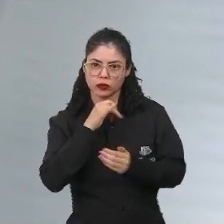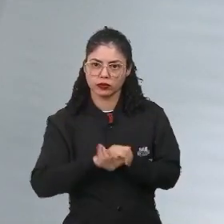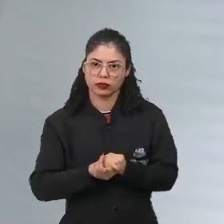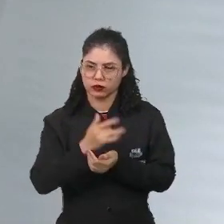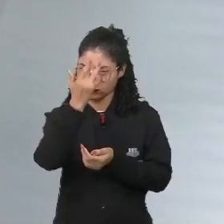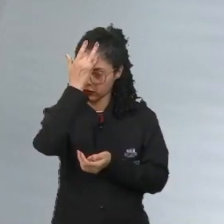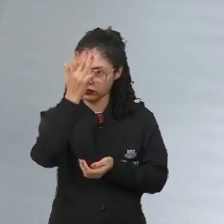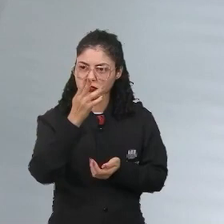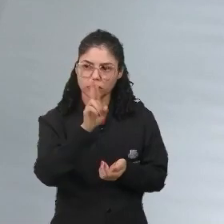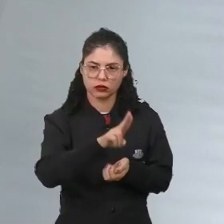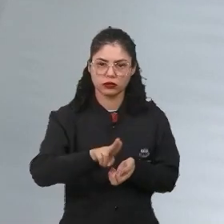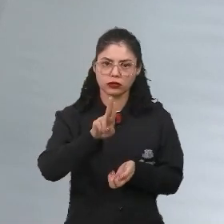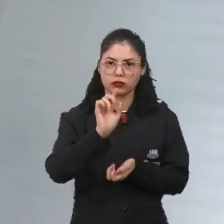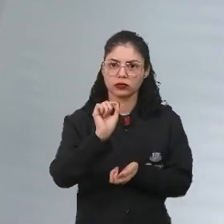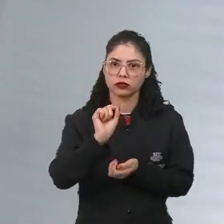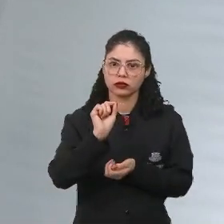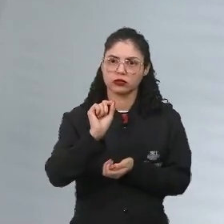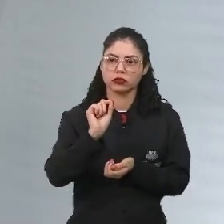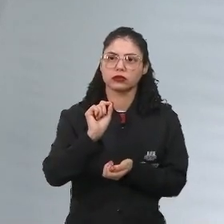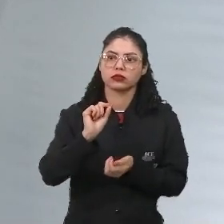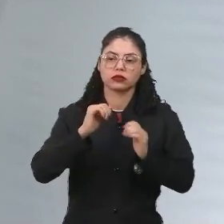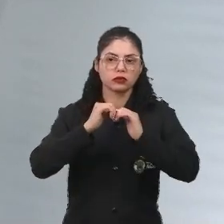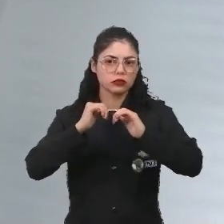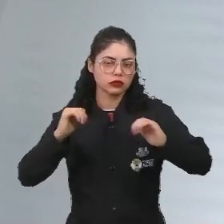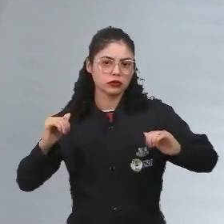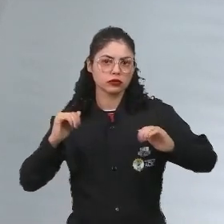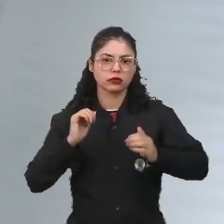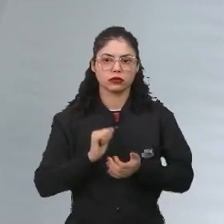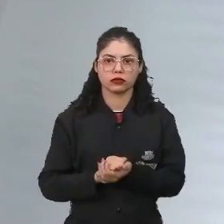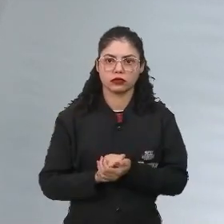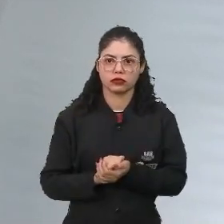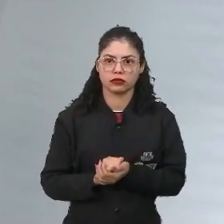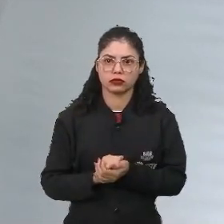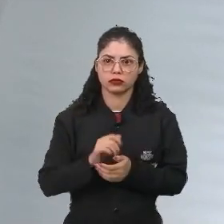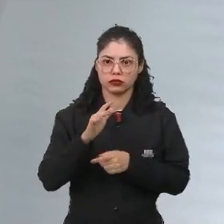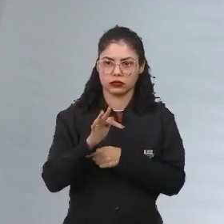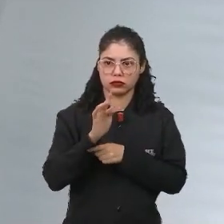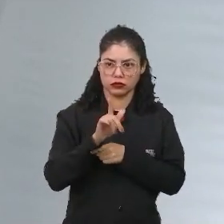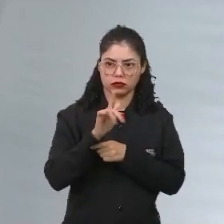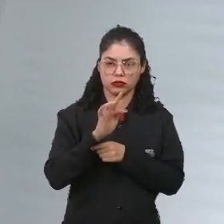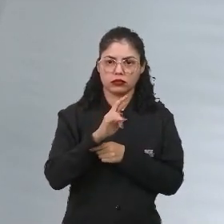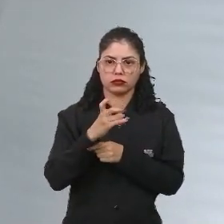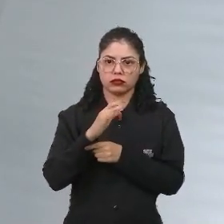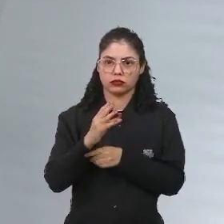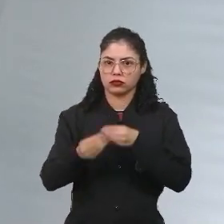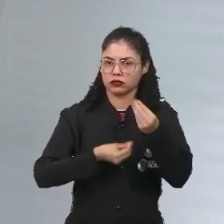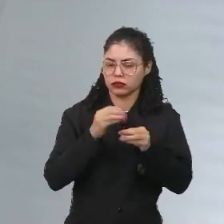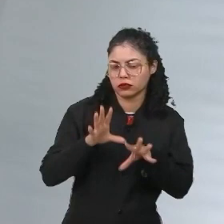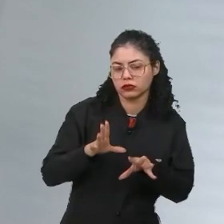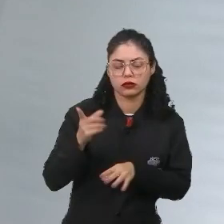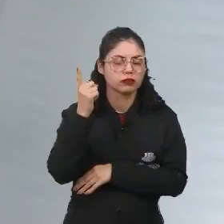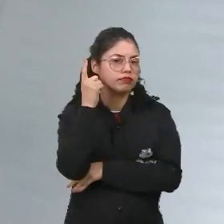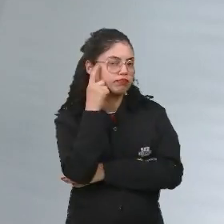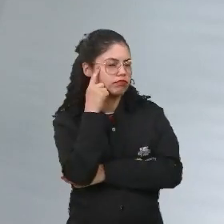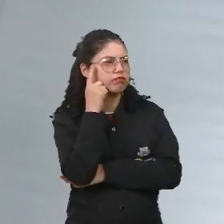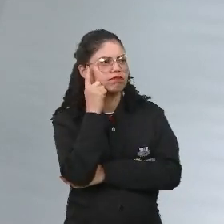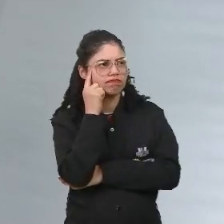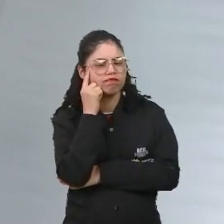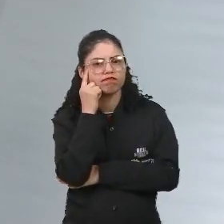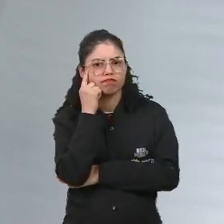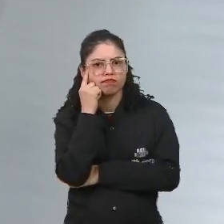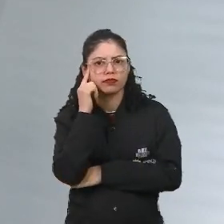bem fácil da gente entender a separação por flotação. Como assim? Imagine aí que eu